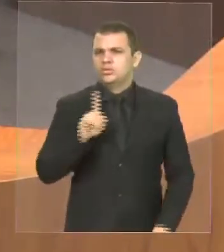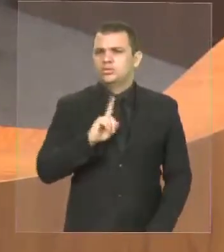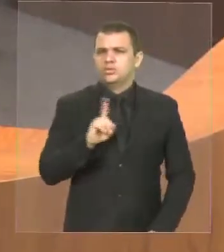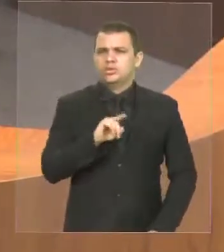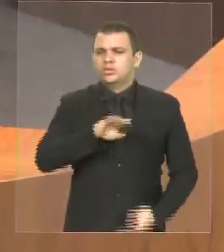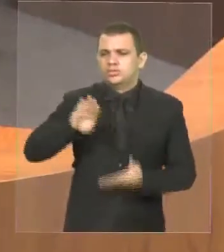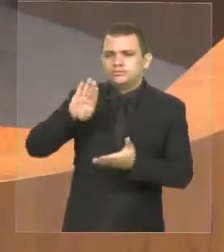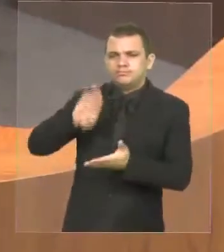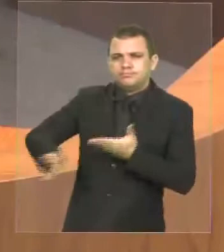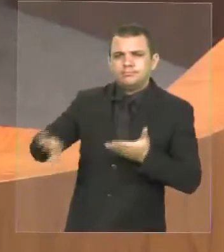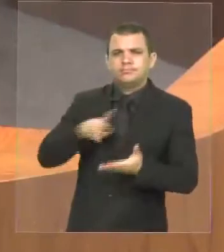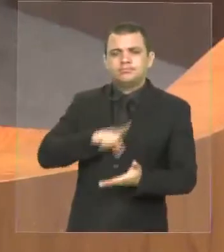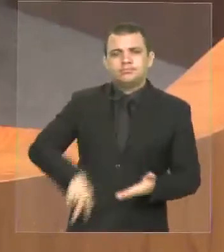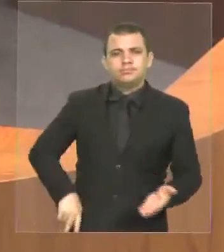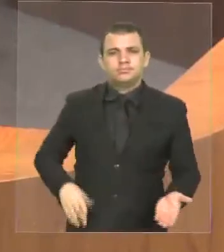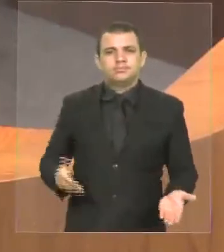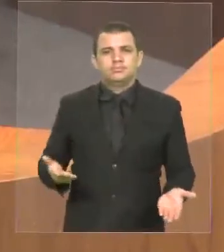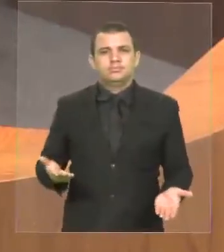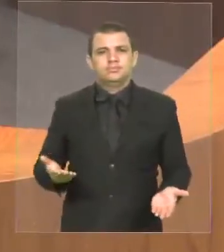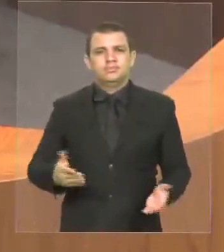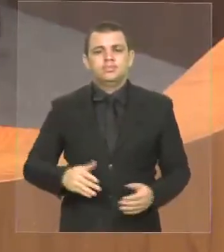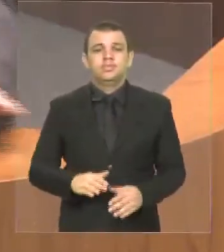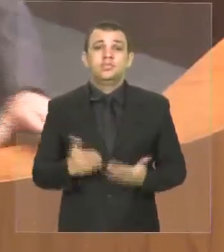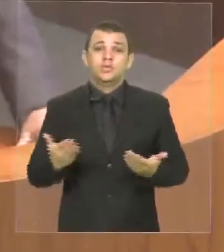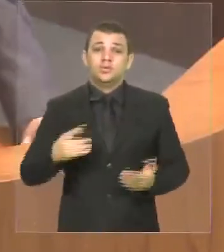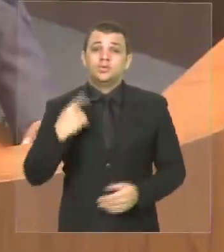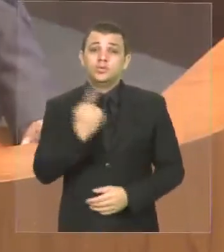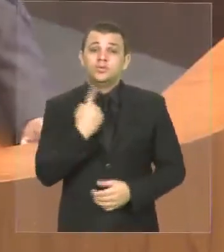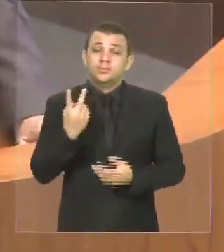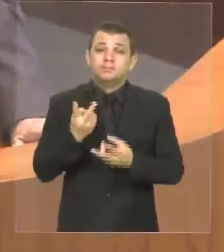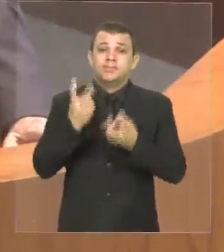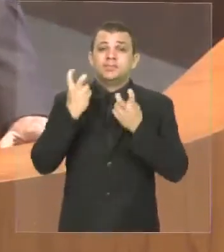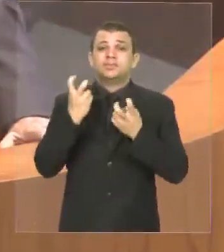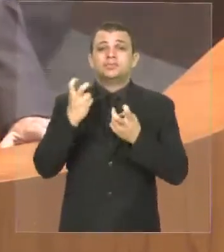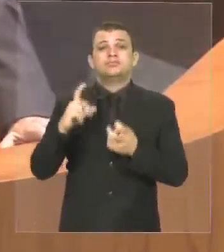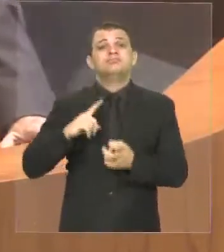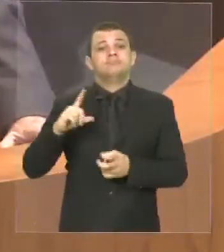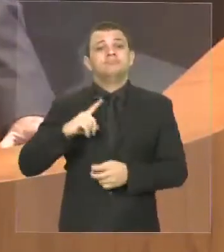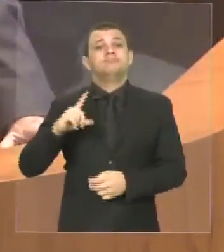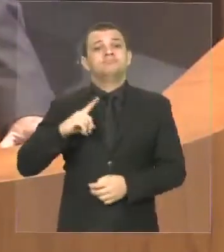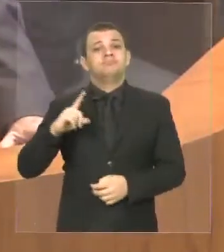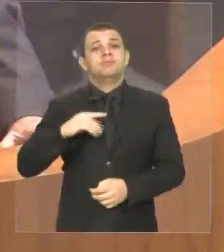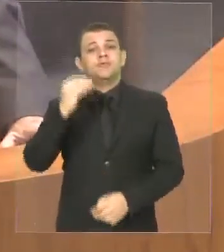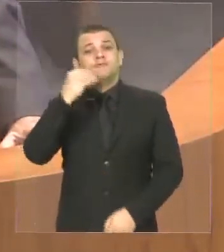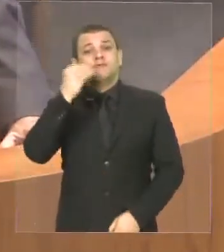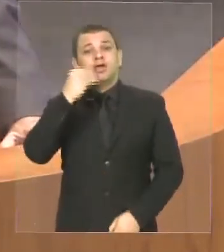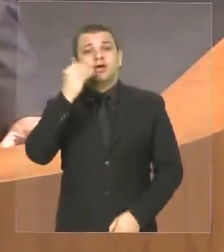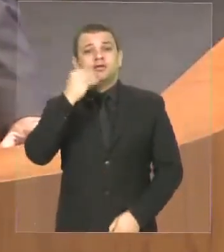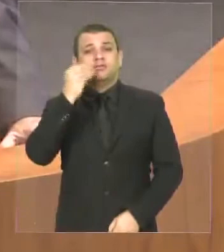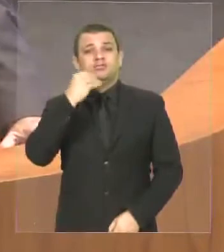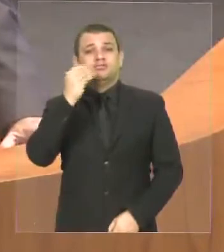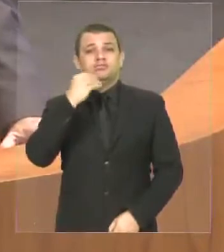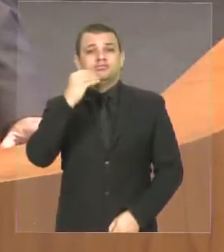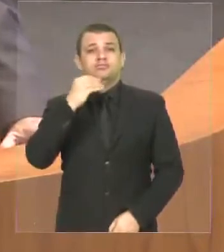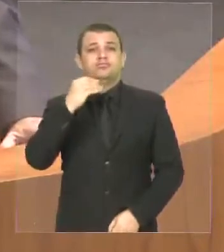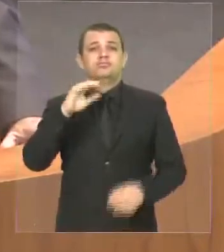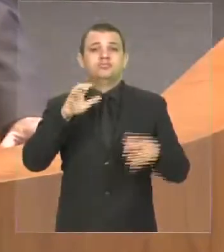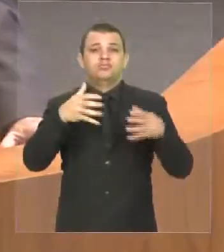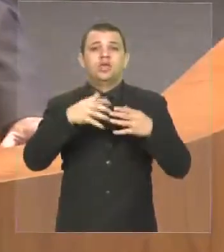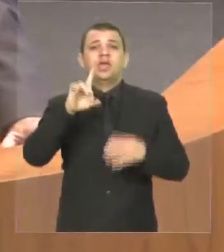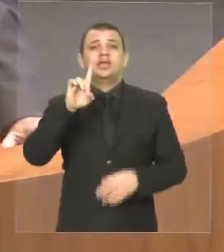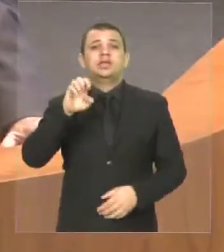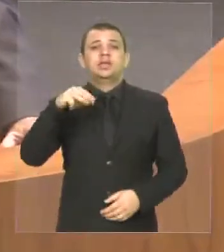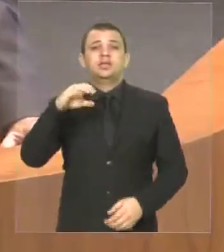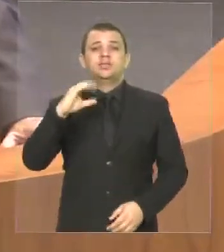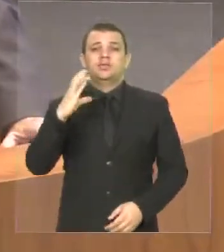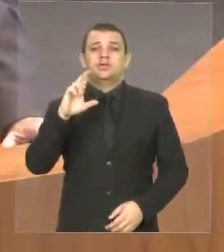afastar o presidente de um poder. Então, a gente verifica como é que está fragilizada a nossa democracia.